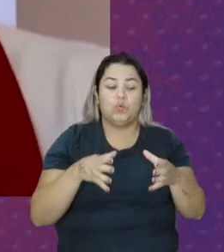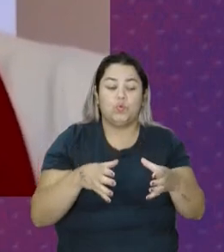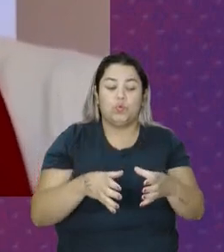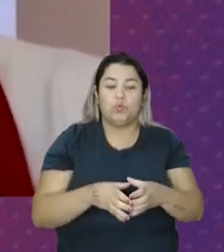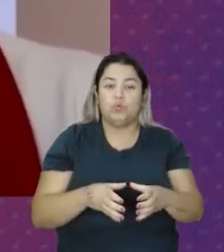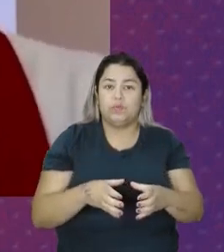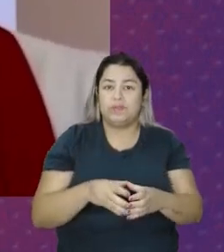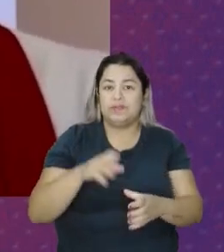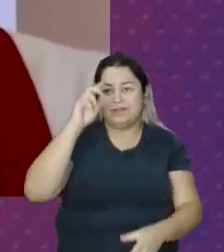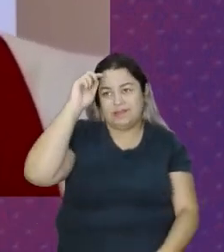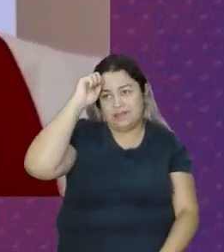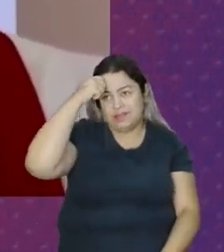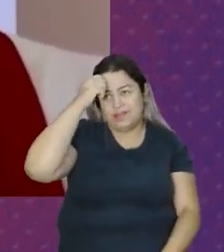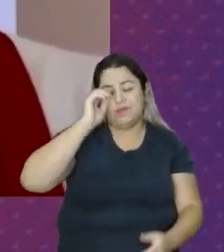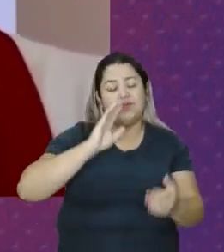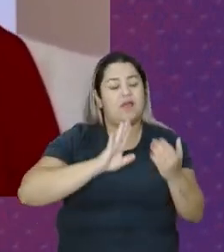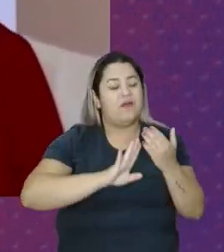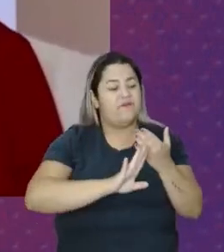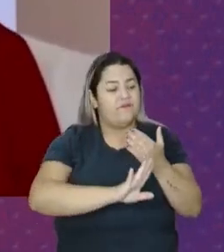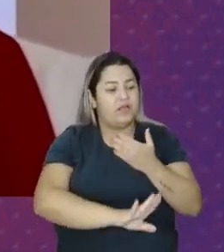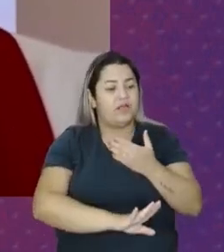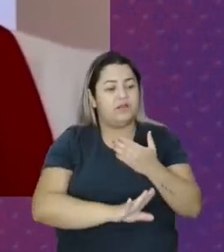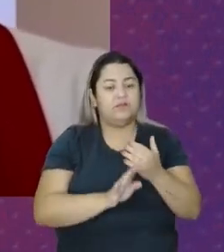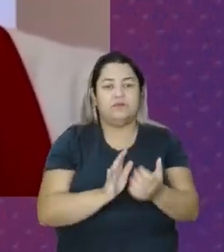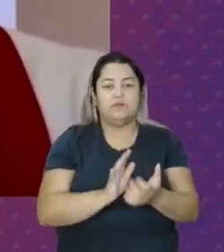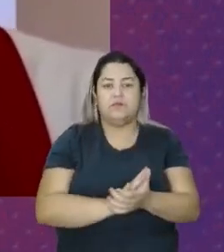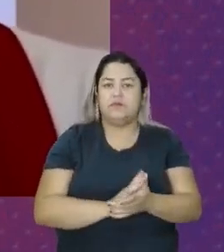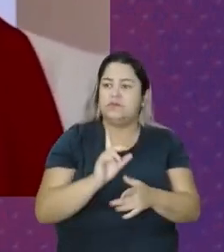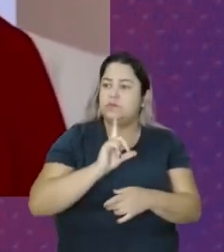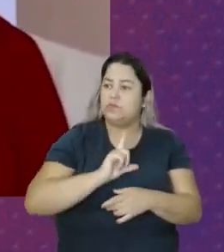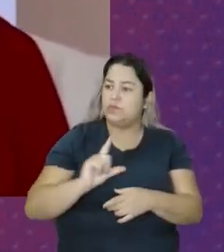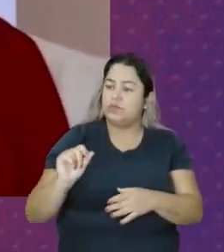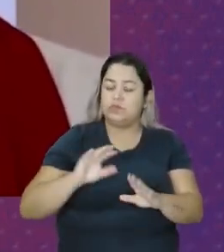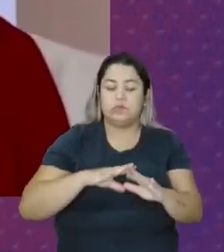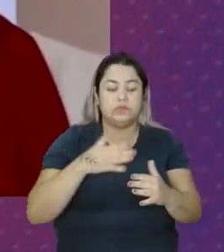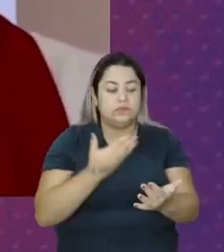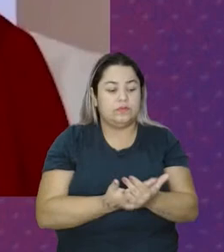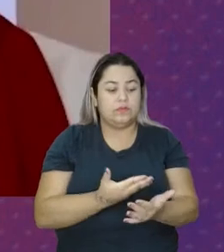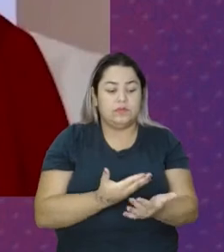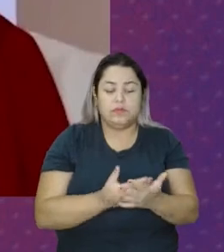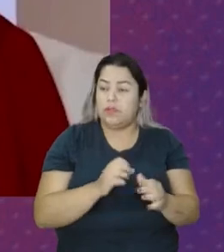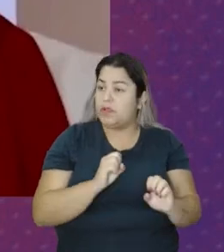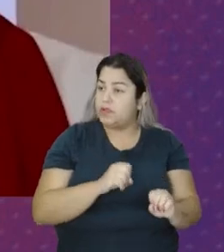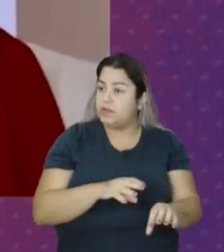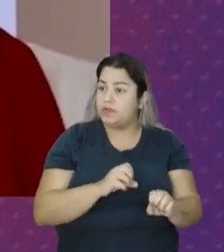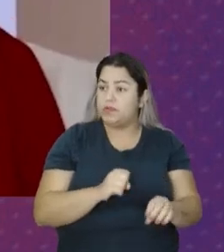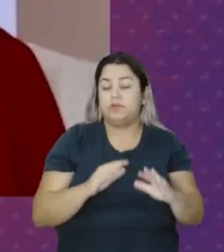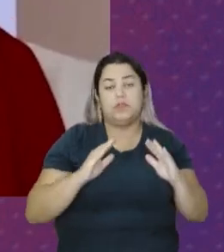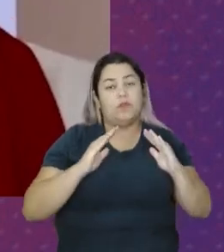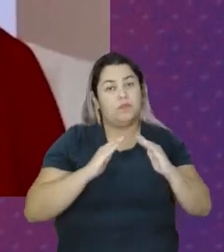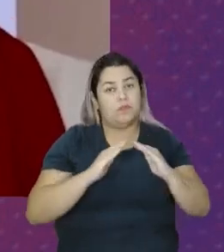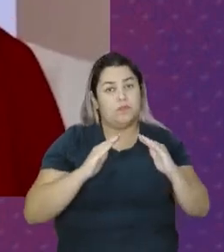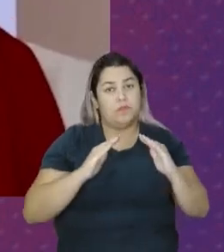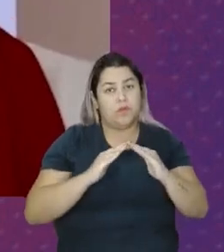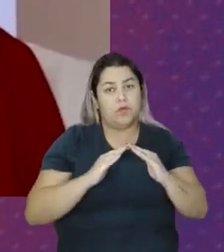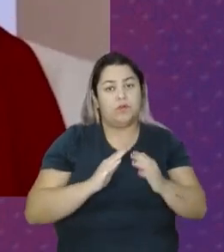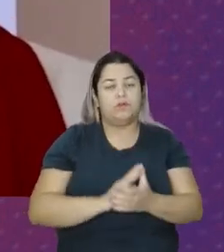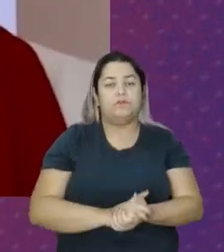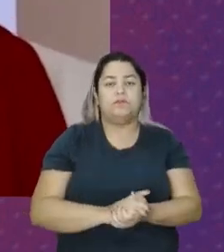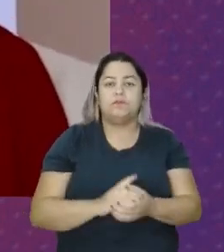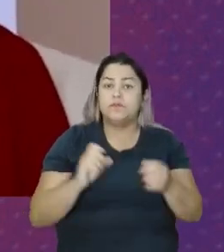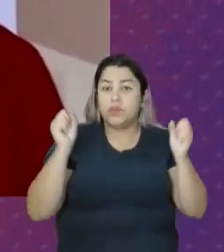estão longe, afastados, expulsos da educação, que não moram, que